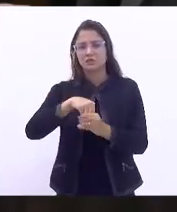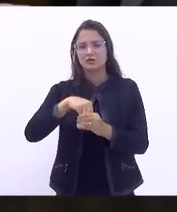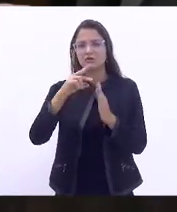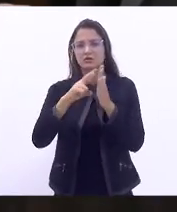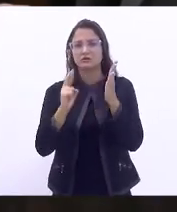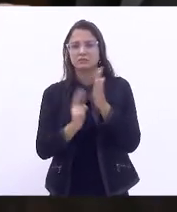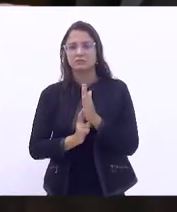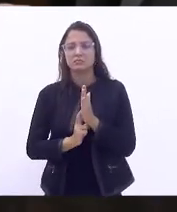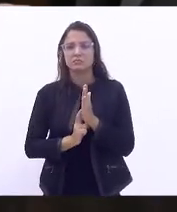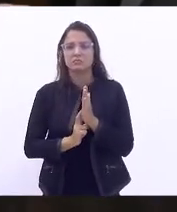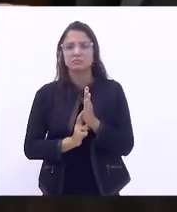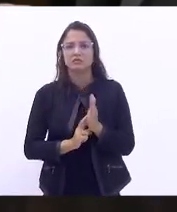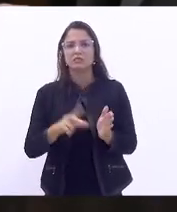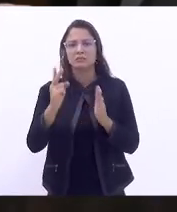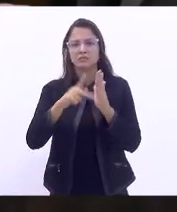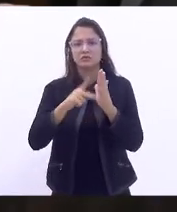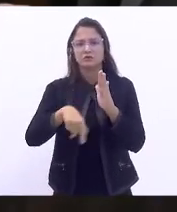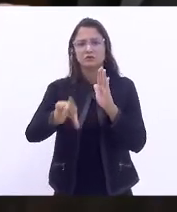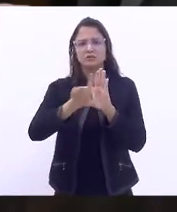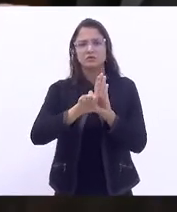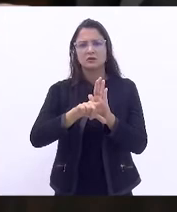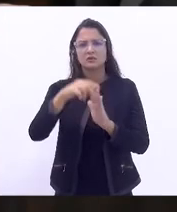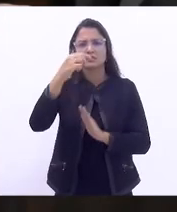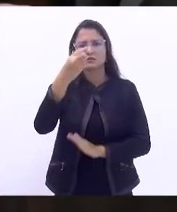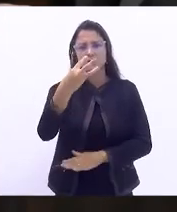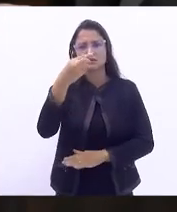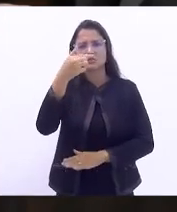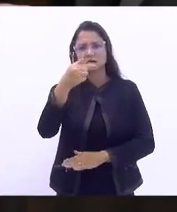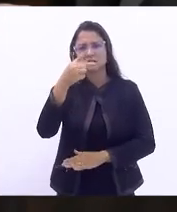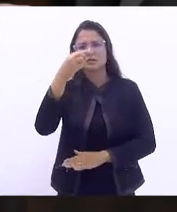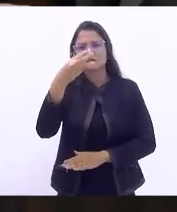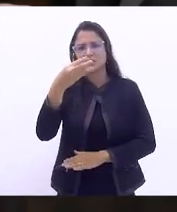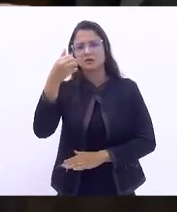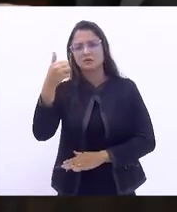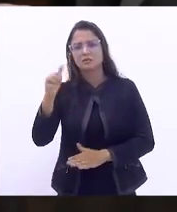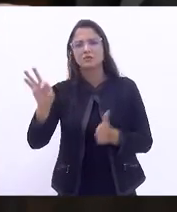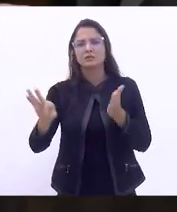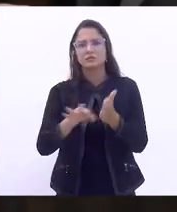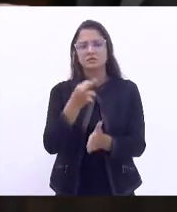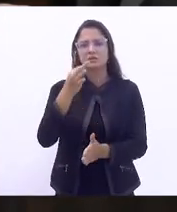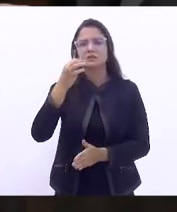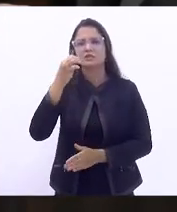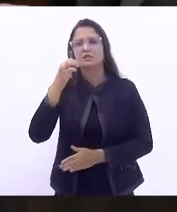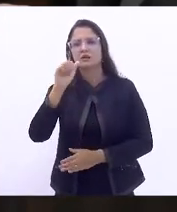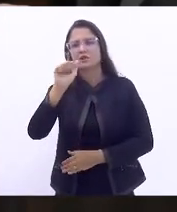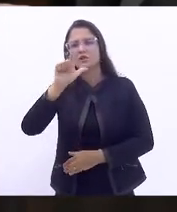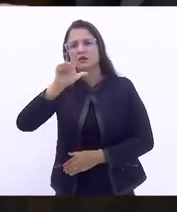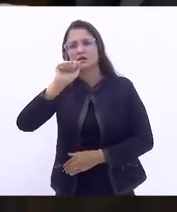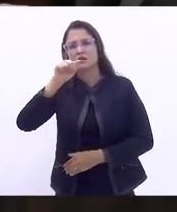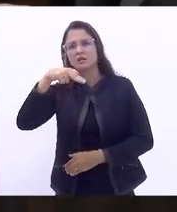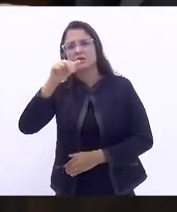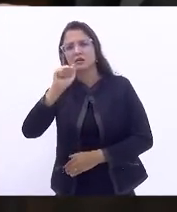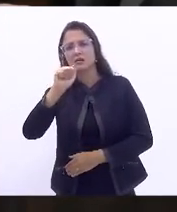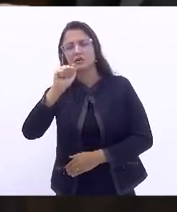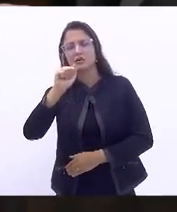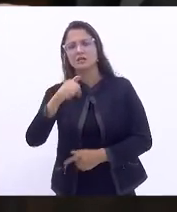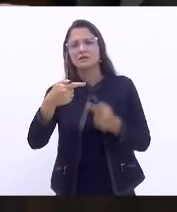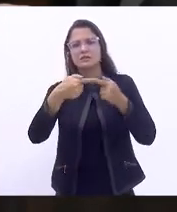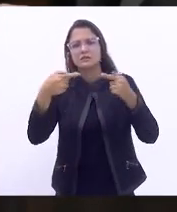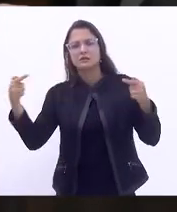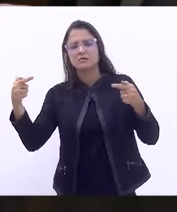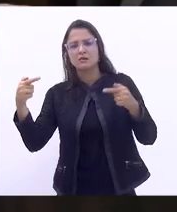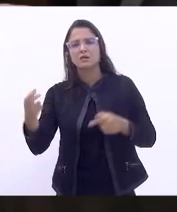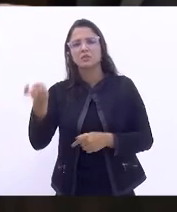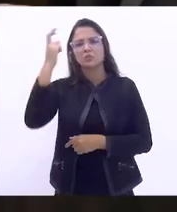discussão, projeto de lei 3731 de 21, de autoria da deputada Alana Passos, que institui no âmbito do Estado do Rio de Janeiro a Semana da Cultura